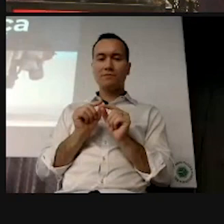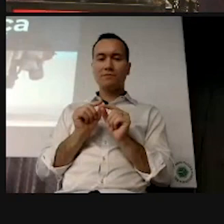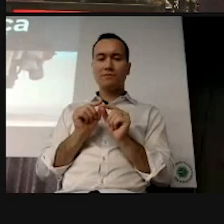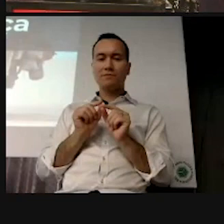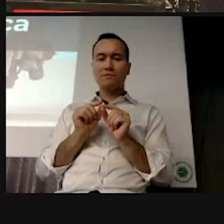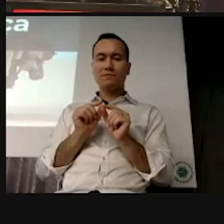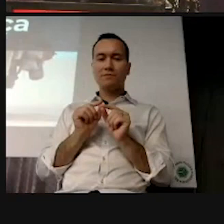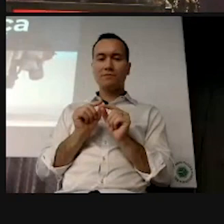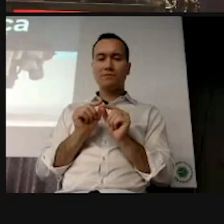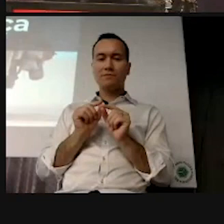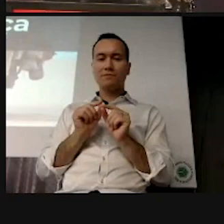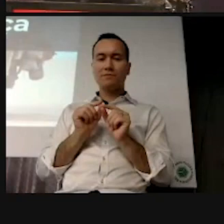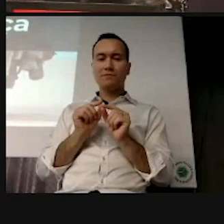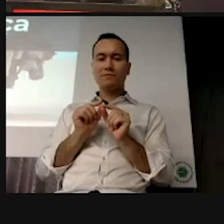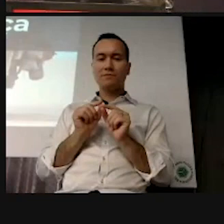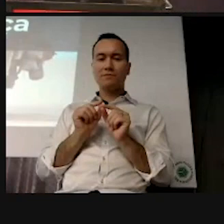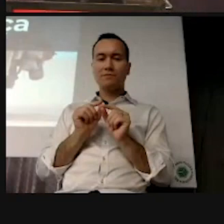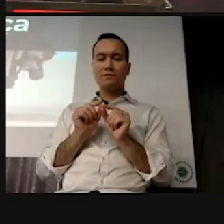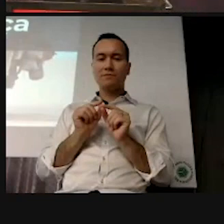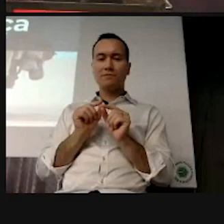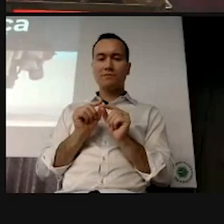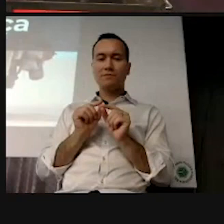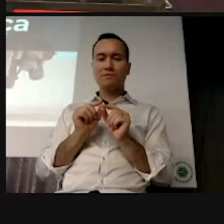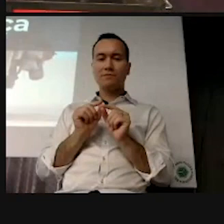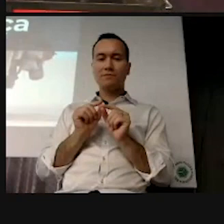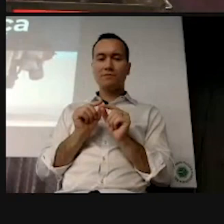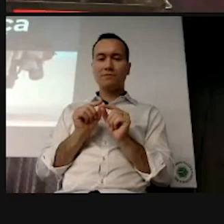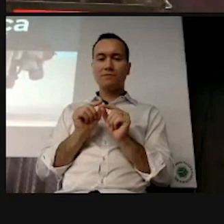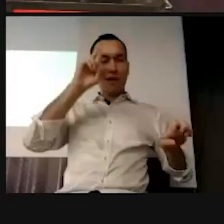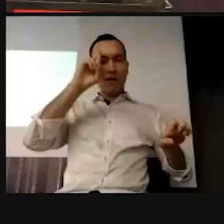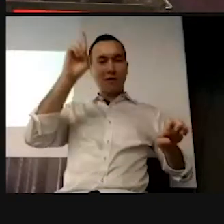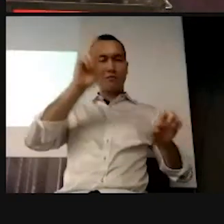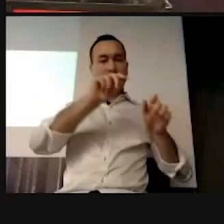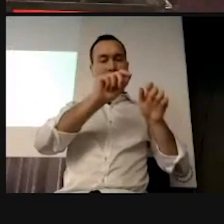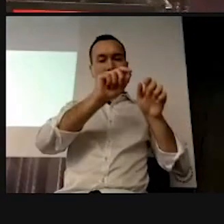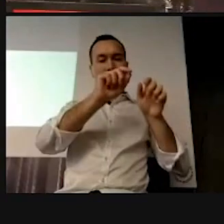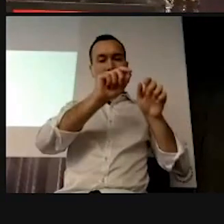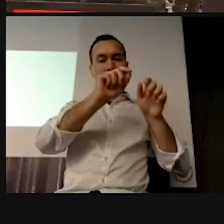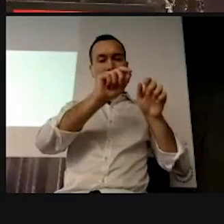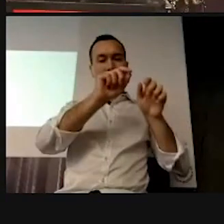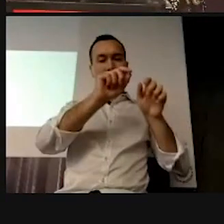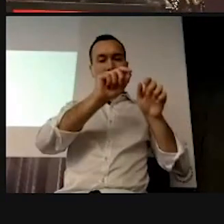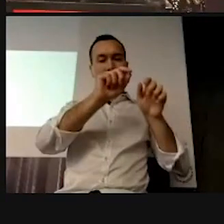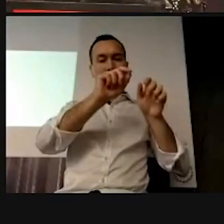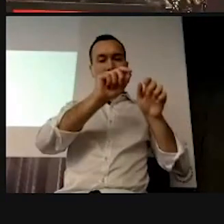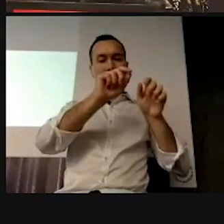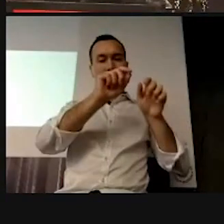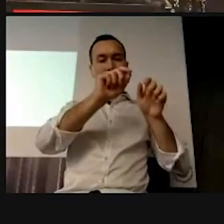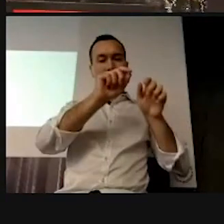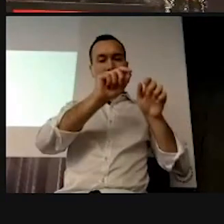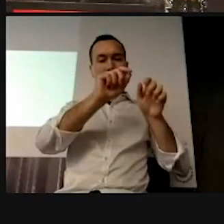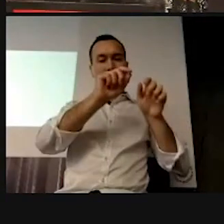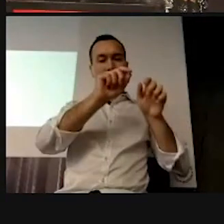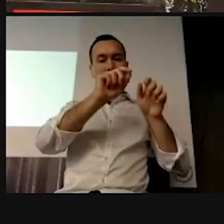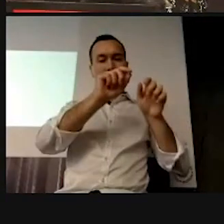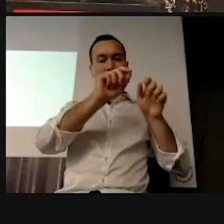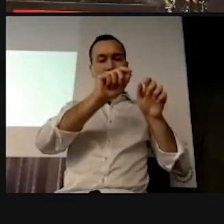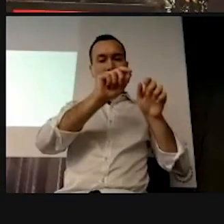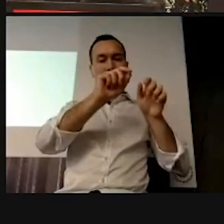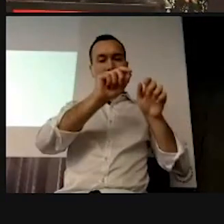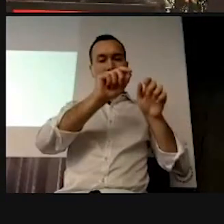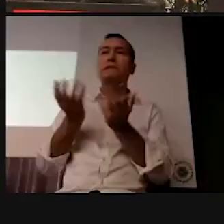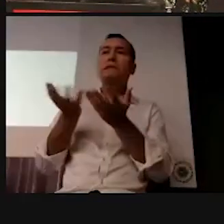Nós fazemos o desenho organizacional. A gente está estimulando hierarquia ou a gente está estimulando o trabalho em rede,